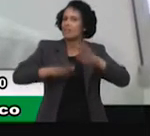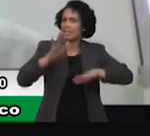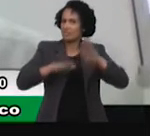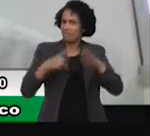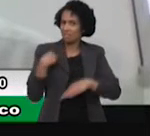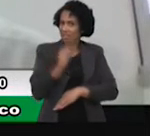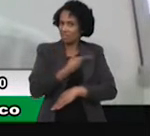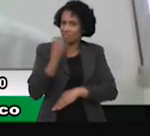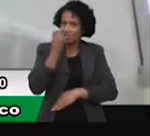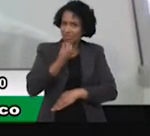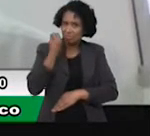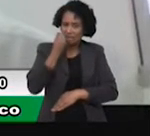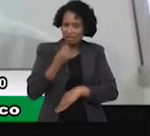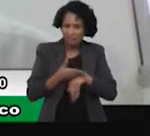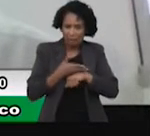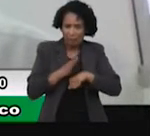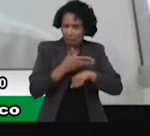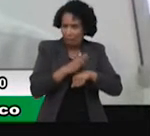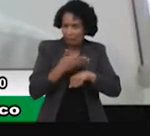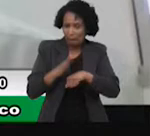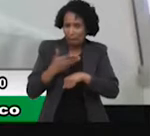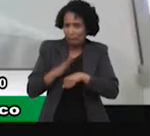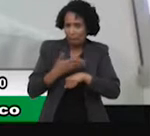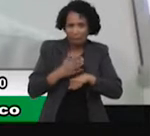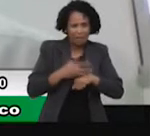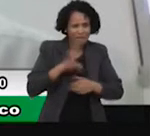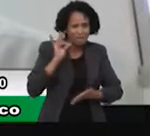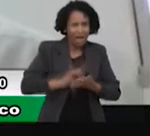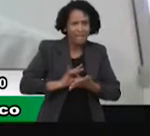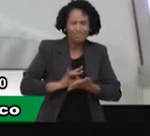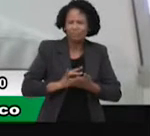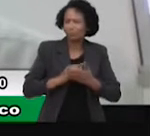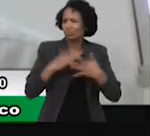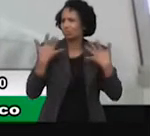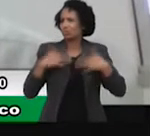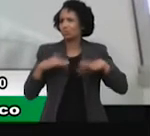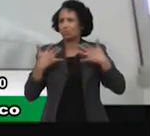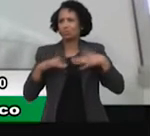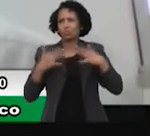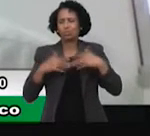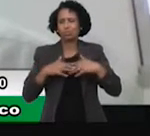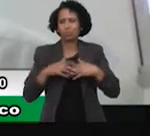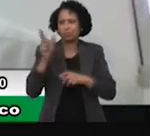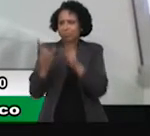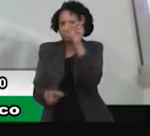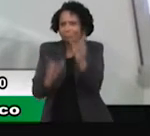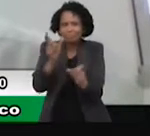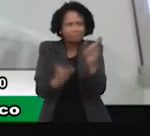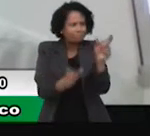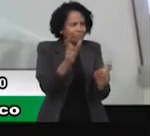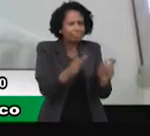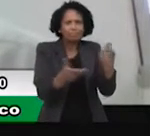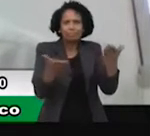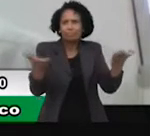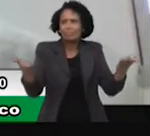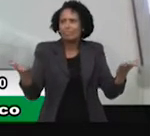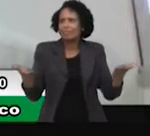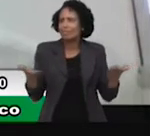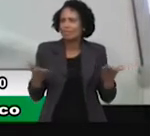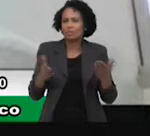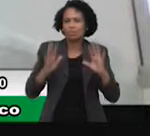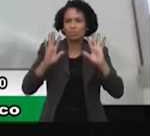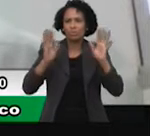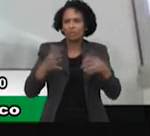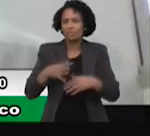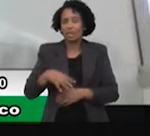na prática o que é a política, com pessoas que têm experiência na política, que eu estou citando o Jair Assaf, o Mário Luiz e o Toniolo, para